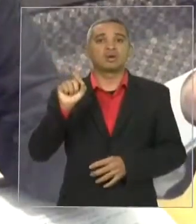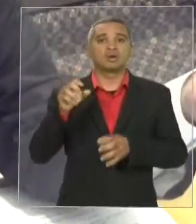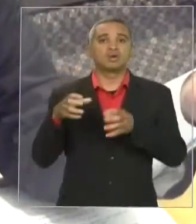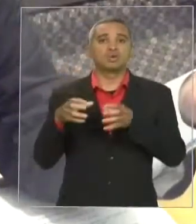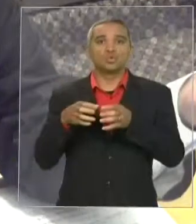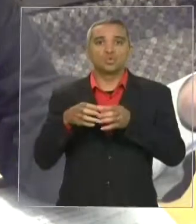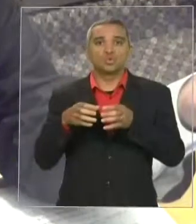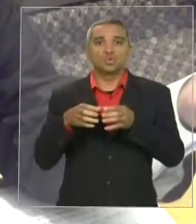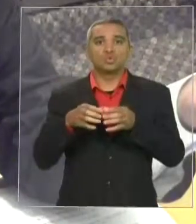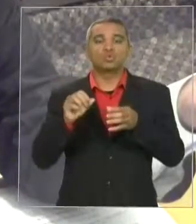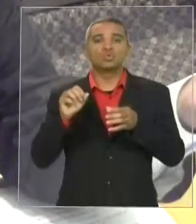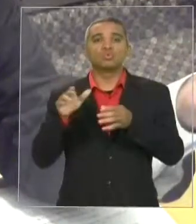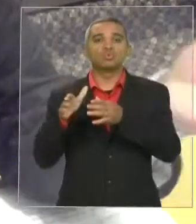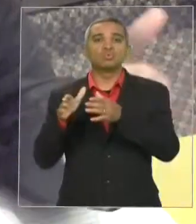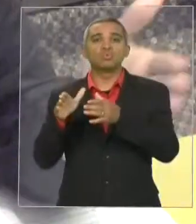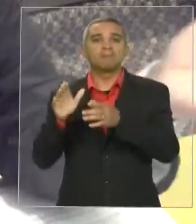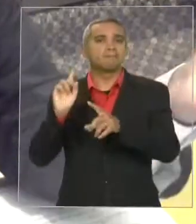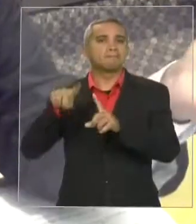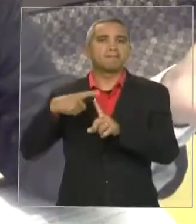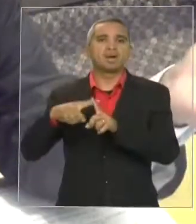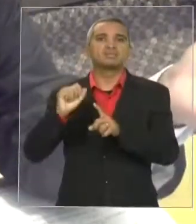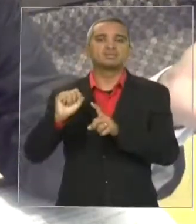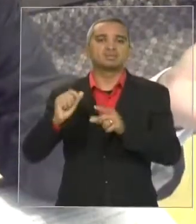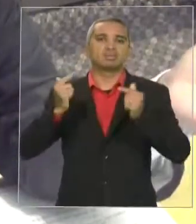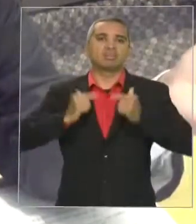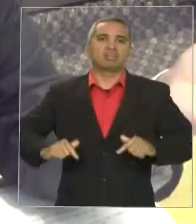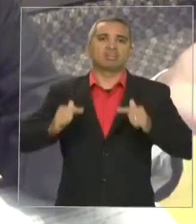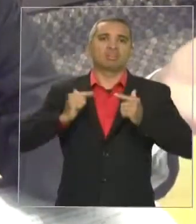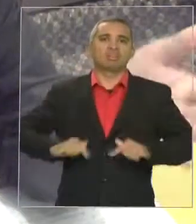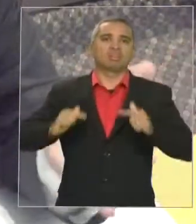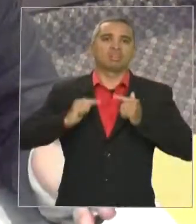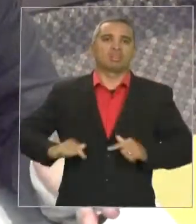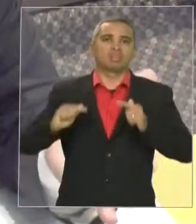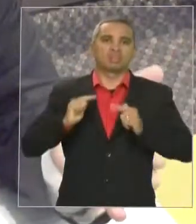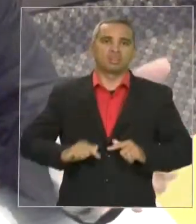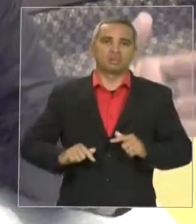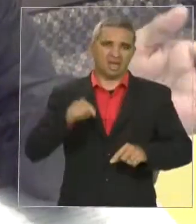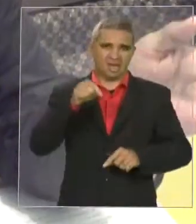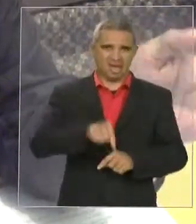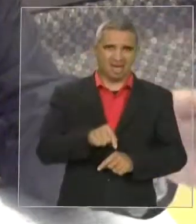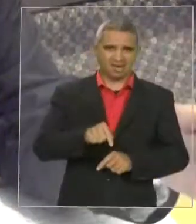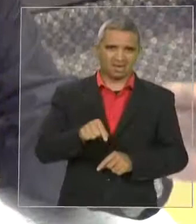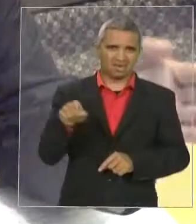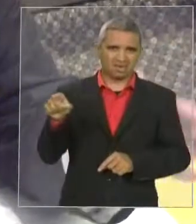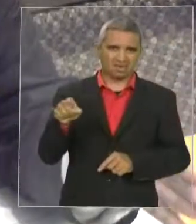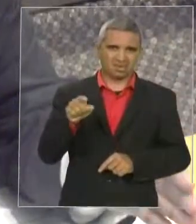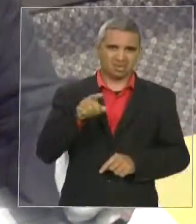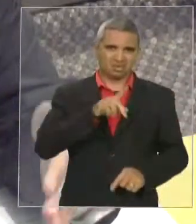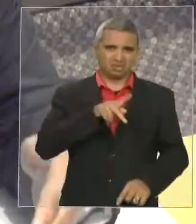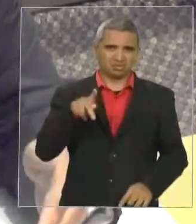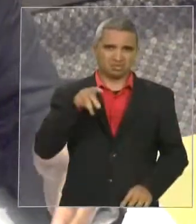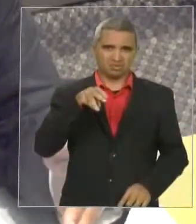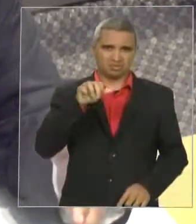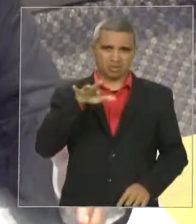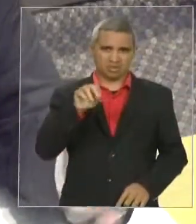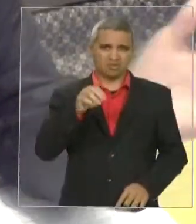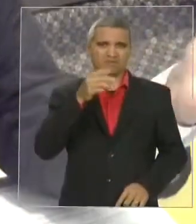atuação parlamentar. Então é melhor mudar, inclusive, o nome do Partido Comunista do Brasil para Partido Ditatorial do